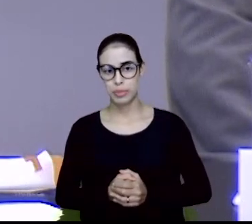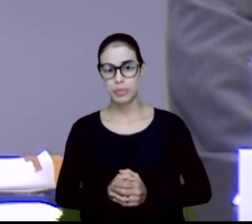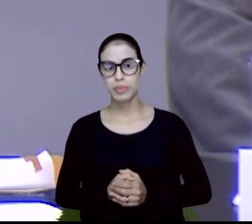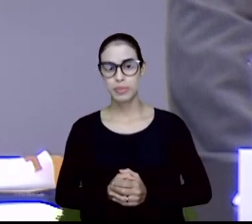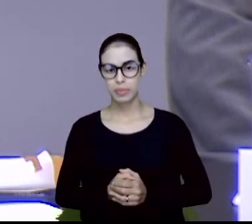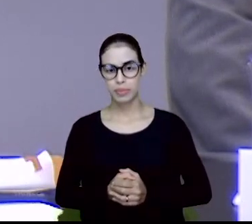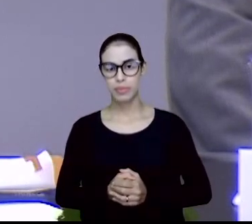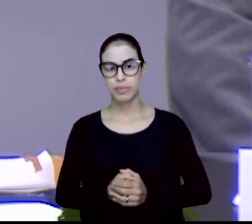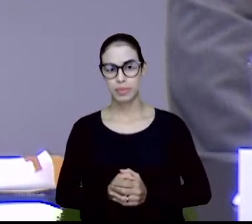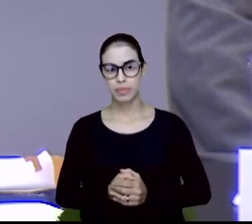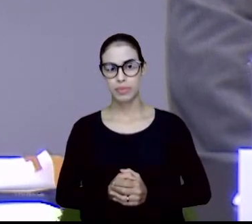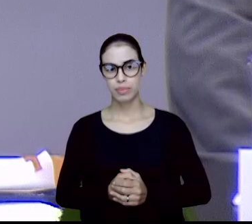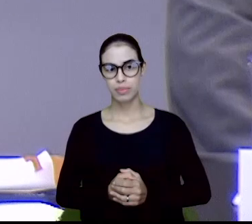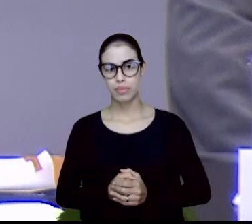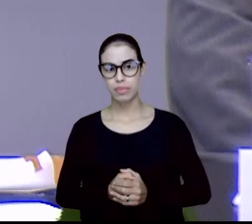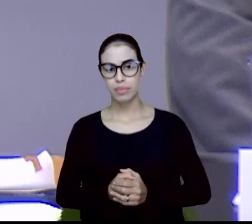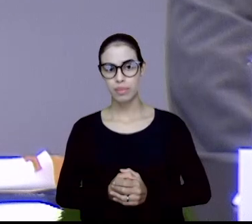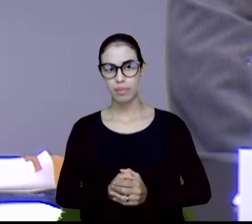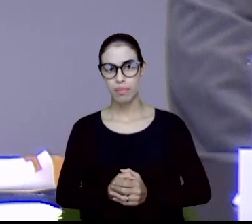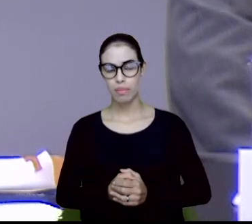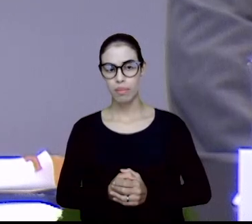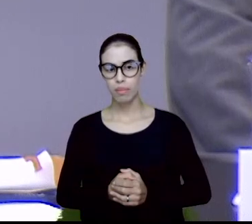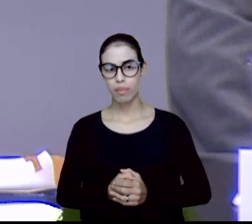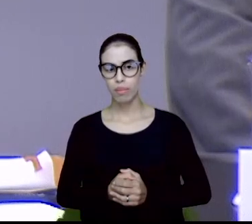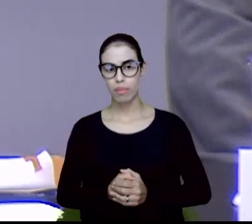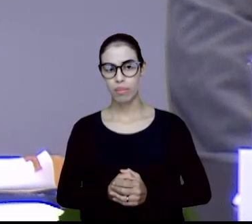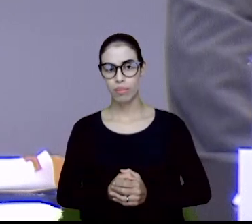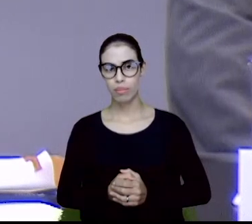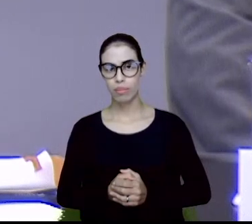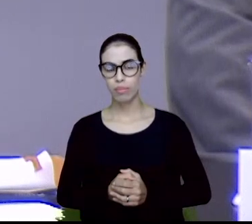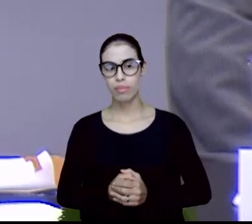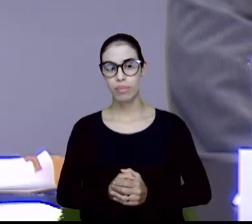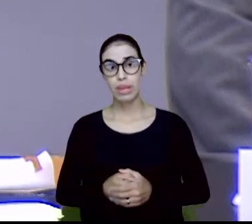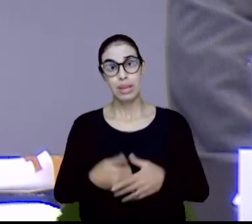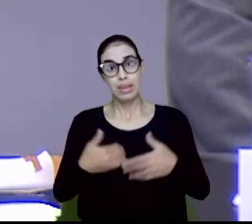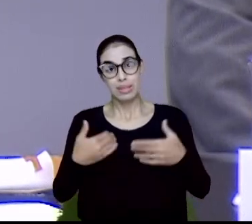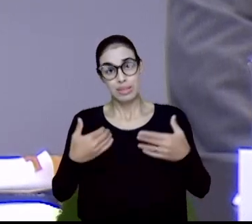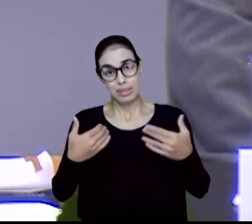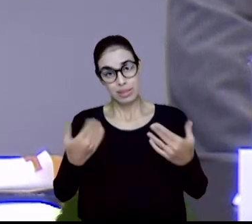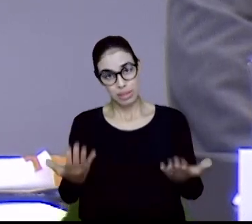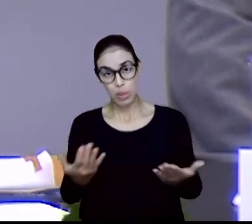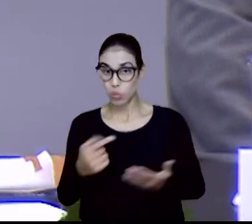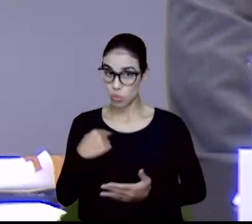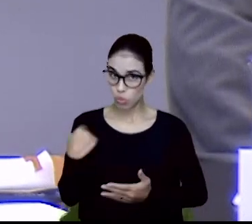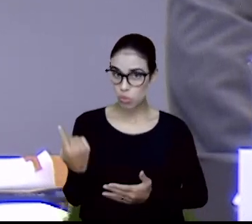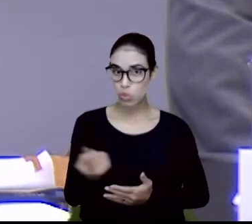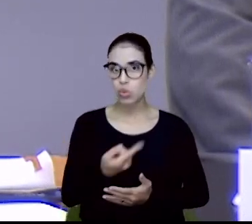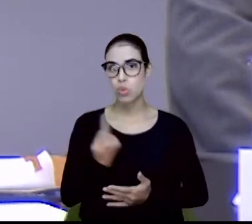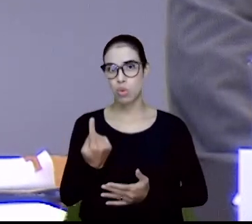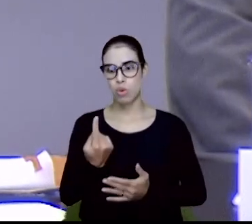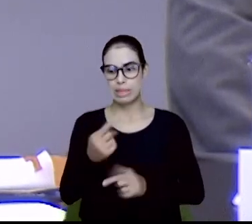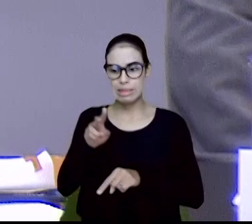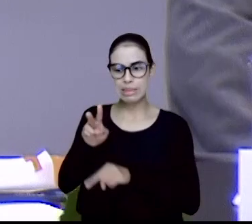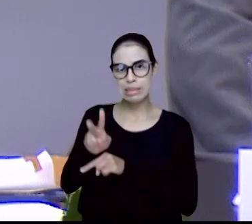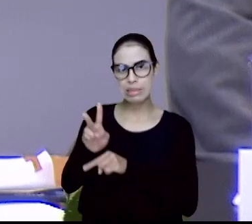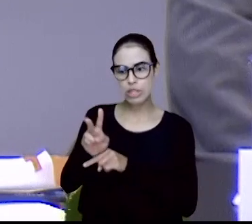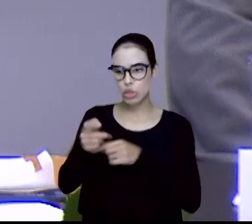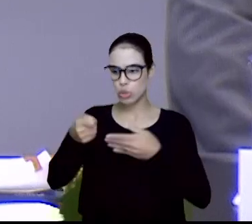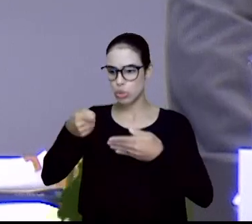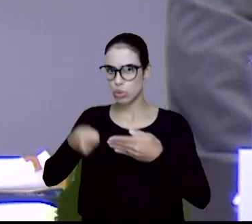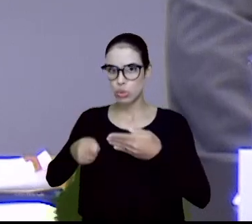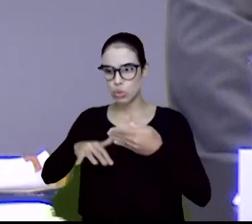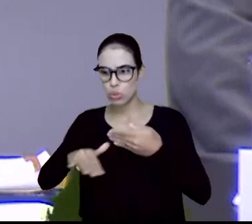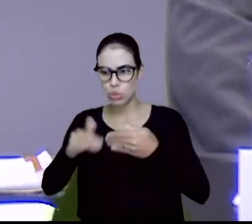com esses precedentes obrigou a cada um de nós que exercemos jurisdição a aprendermos a lidar